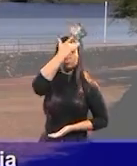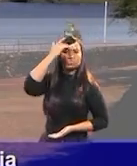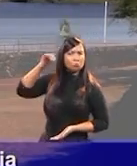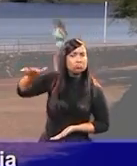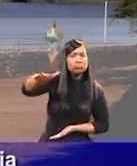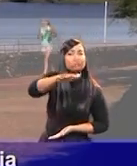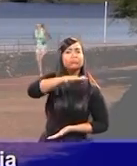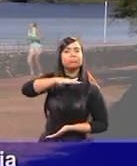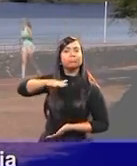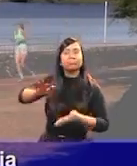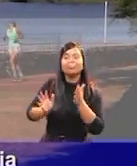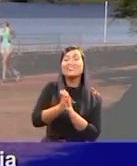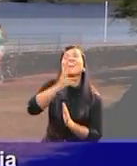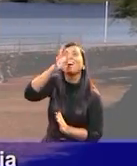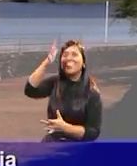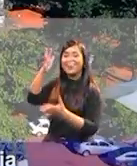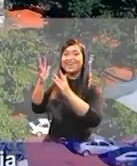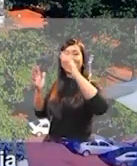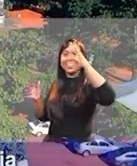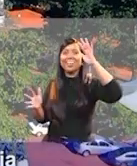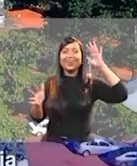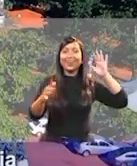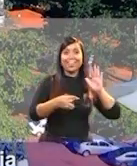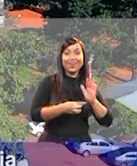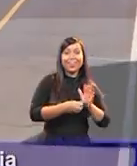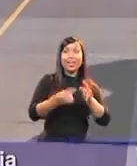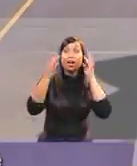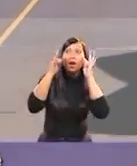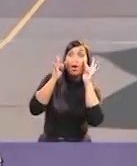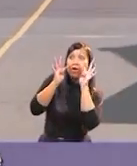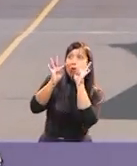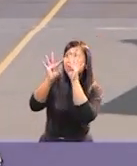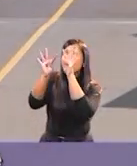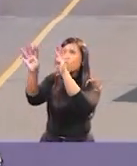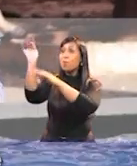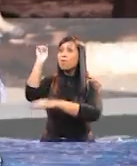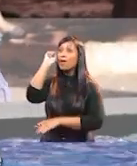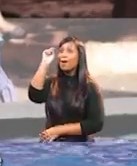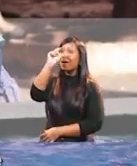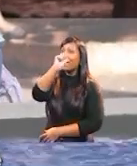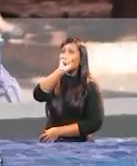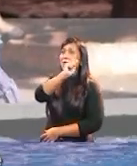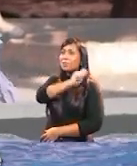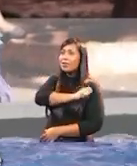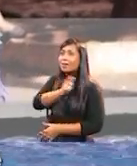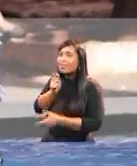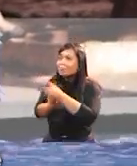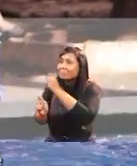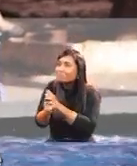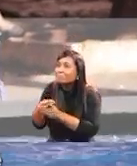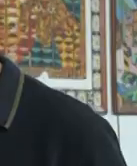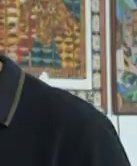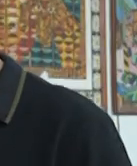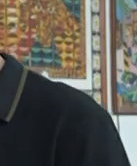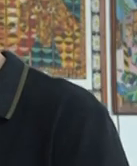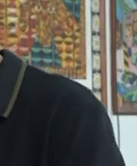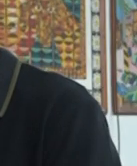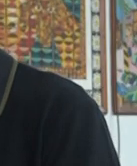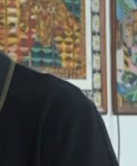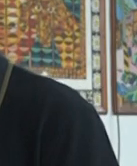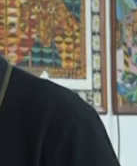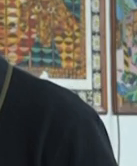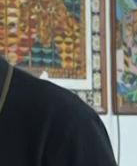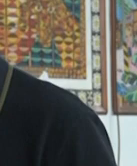vão levando para agora o pendão de São José. A